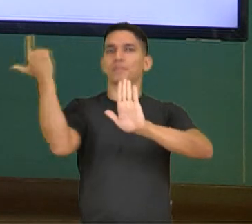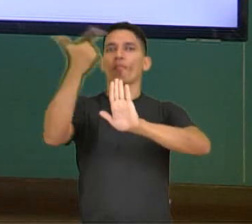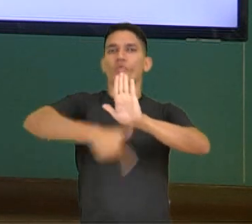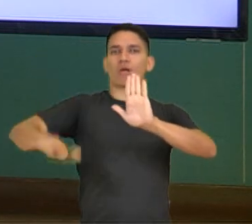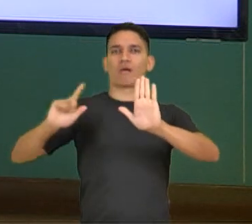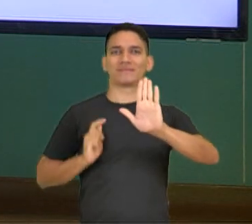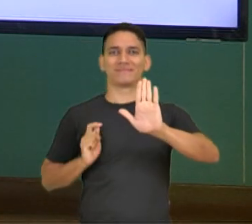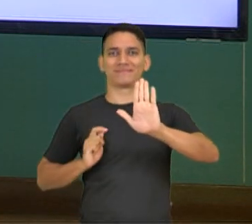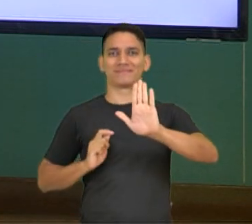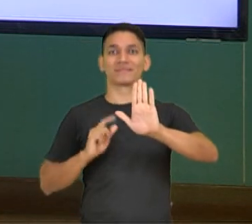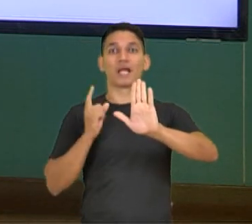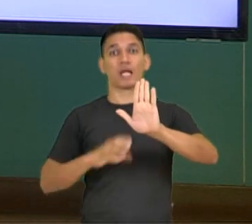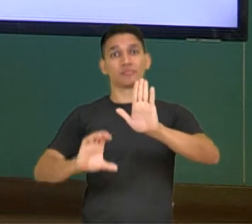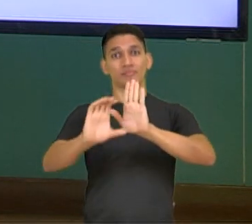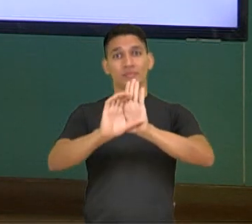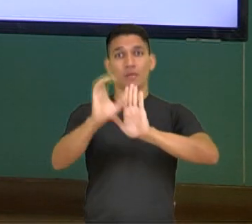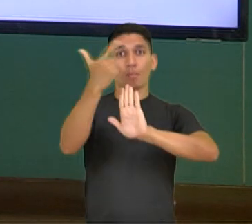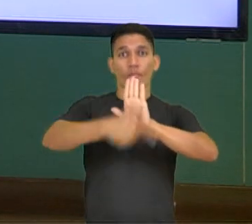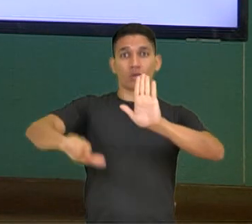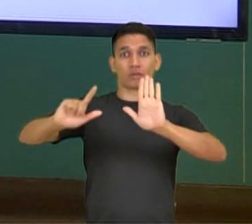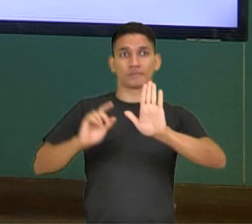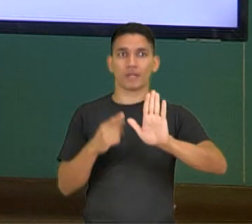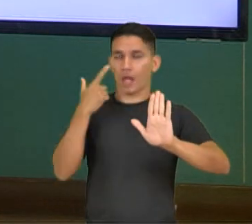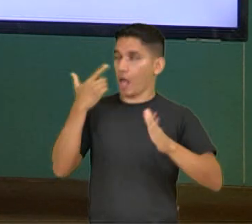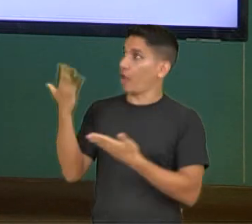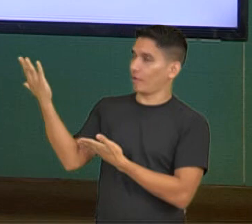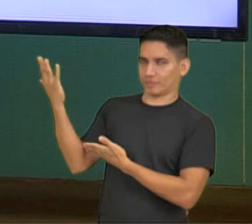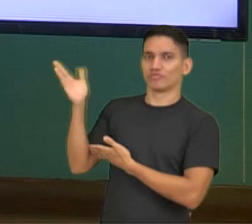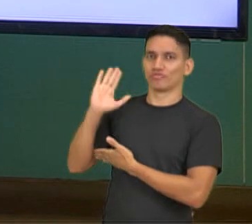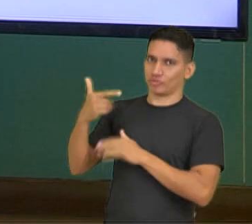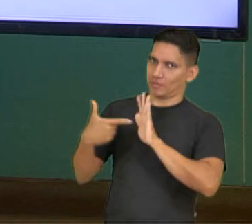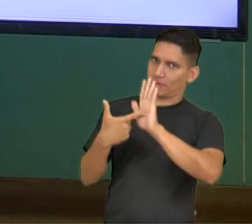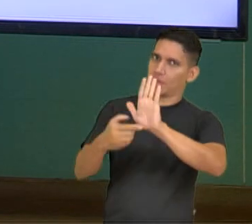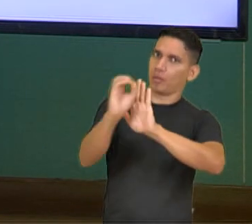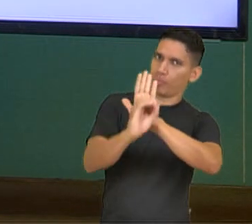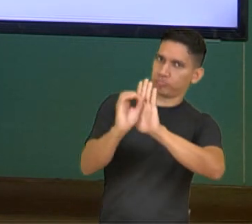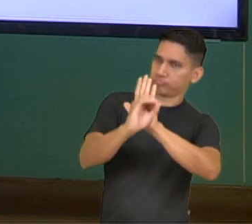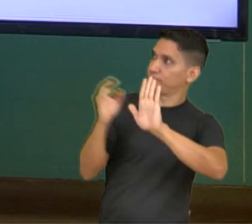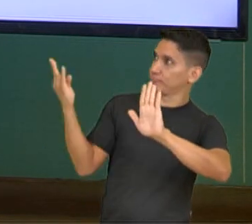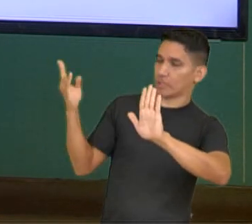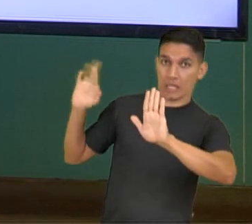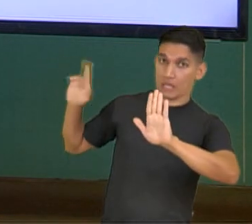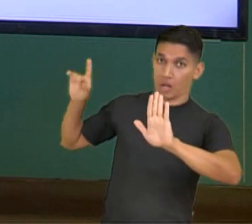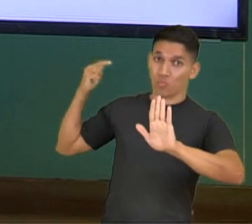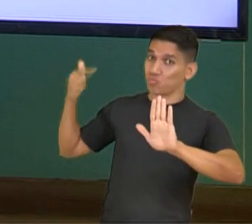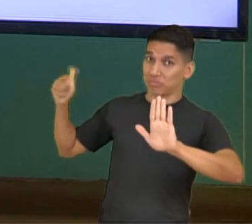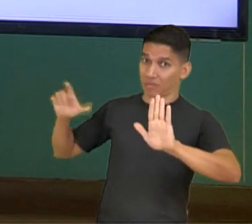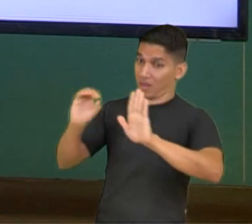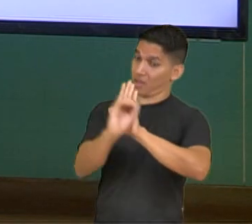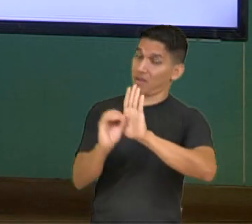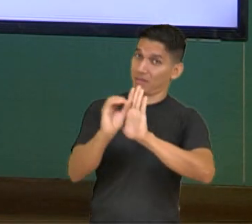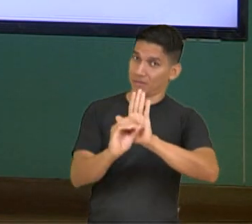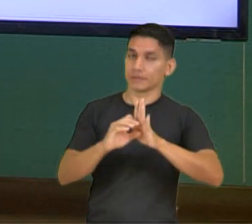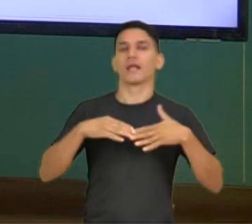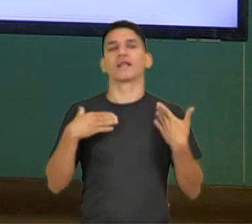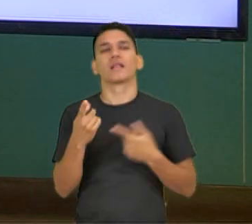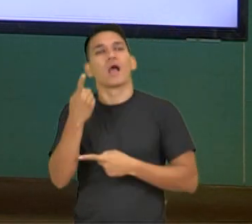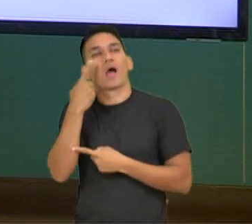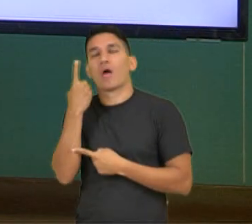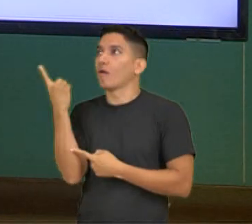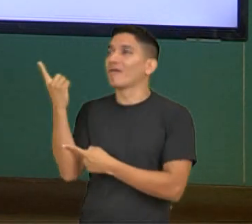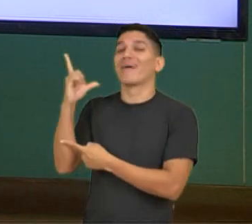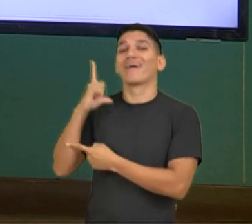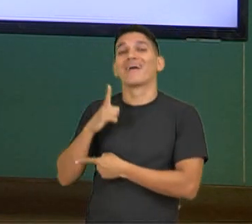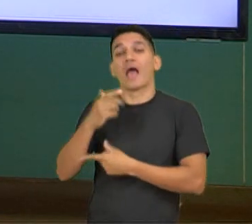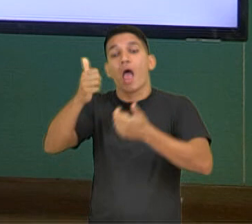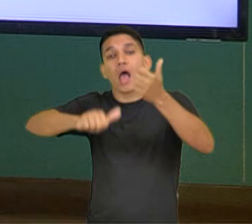aromático, que é essa substância que eu havia já comentado com vocês, tá? Então, as substâncias